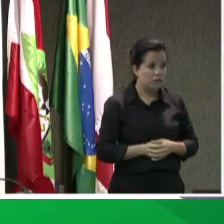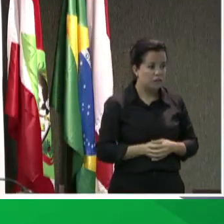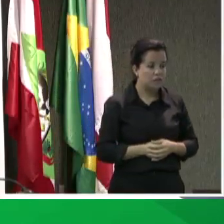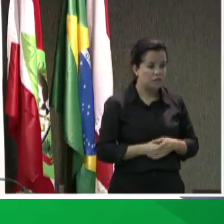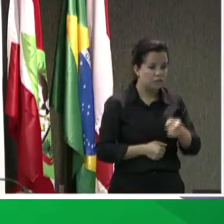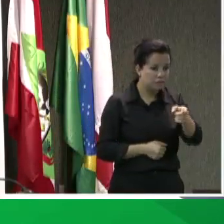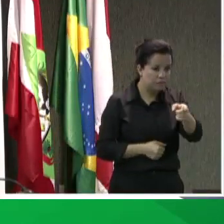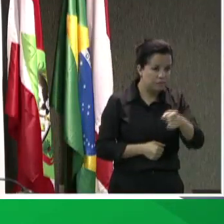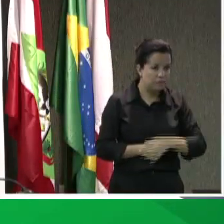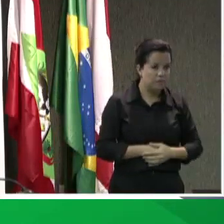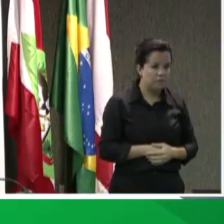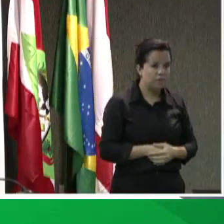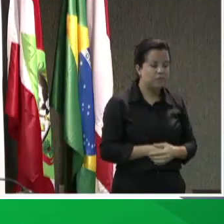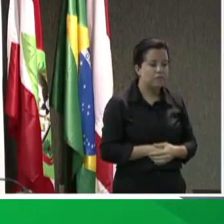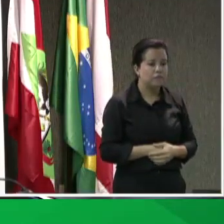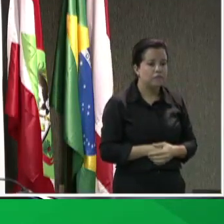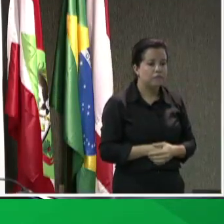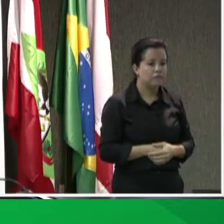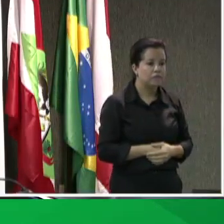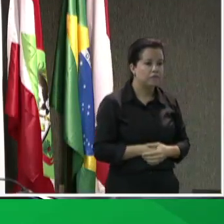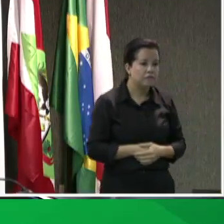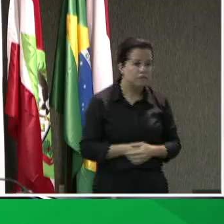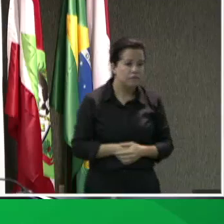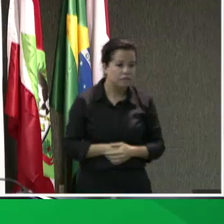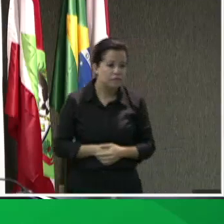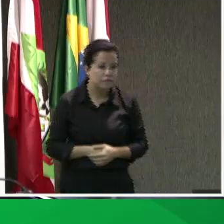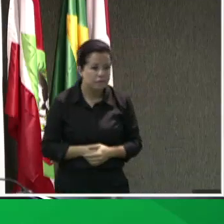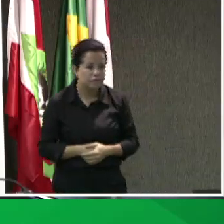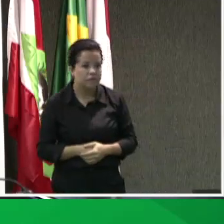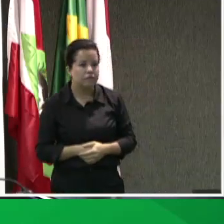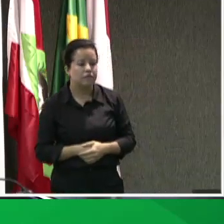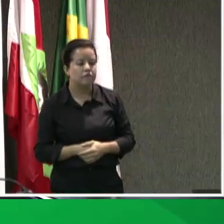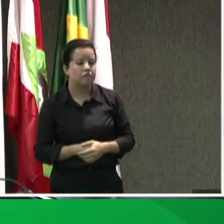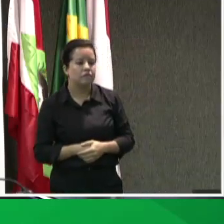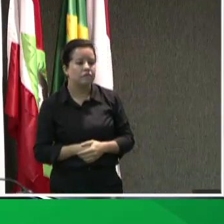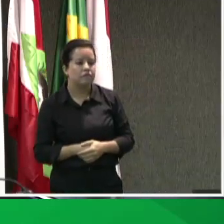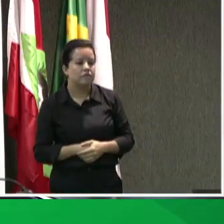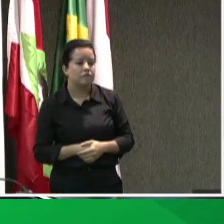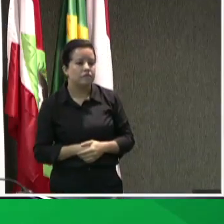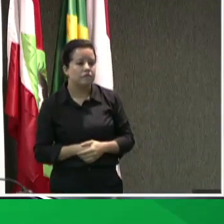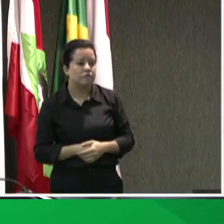Então, teve uma proposta que eu apresentei, que acho que era um momento que você não estava,